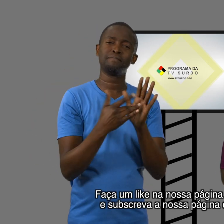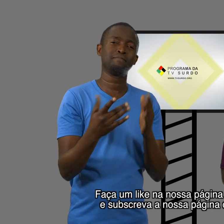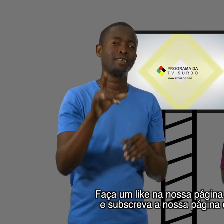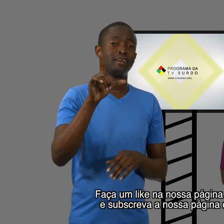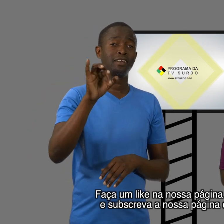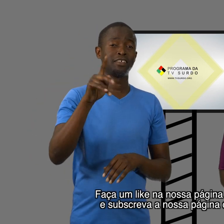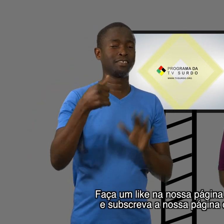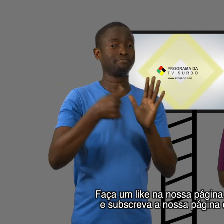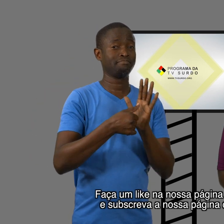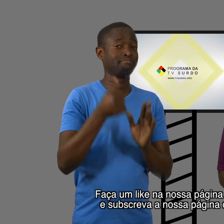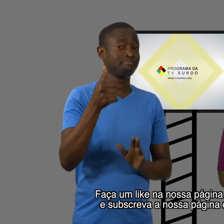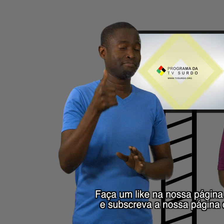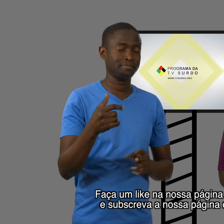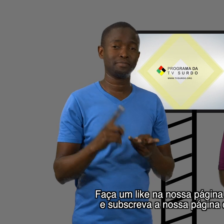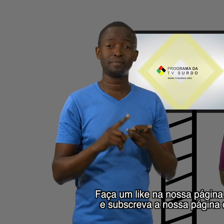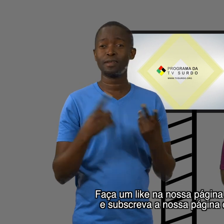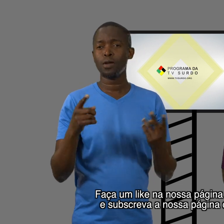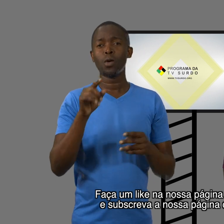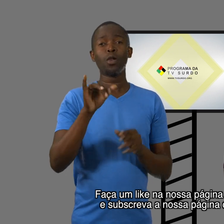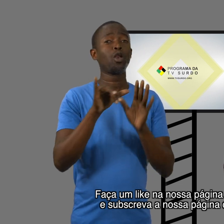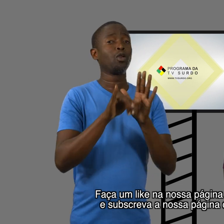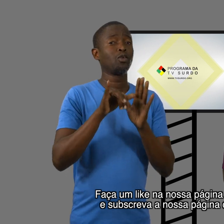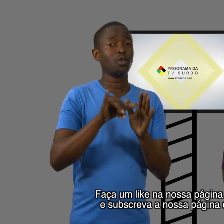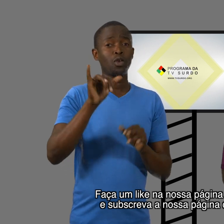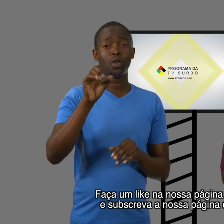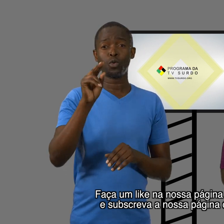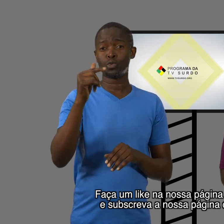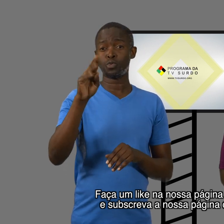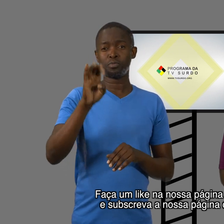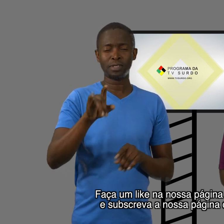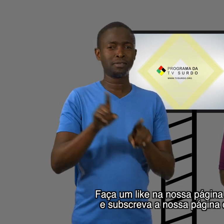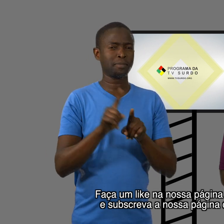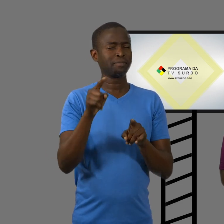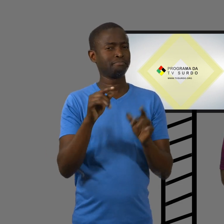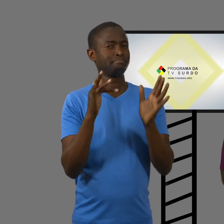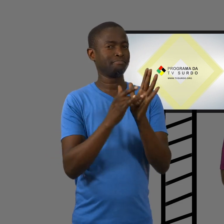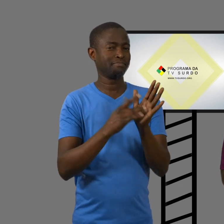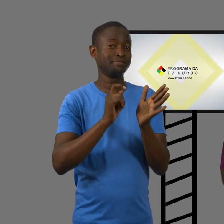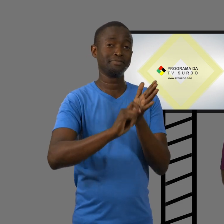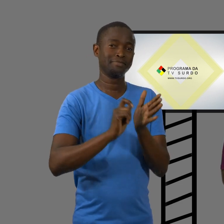Faça um like na nossa página do Facebook e subscreva a nossa página do YouTube.